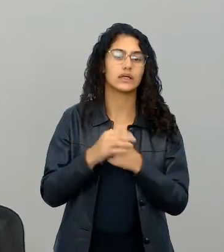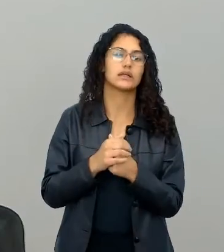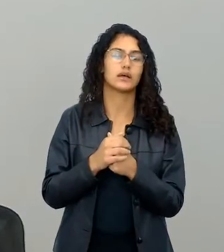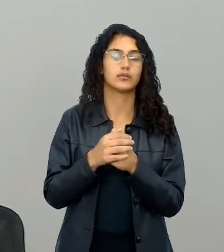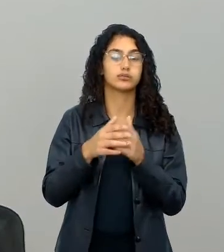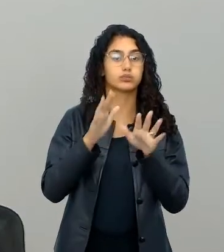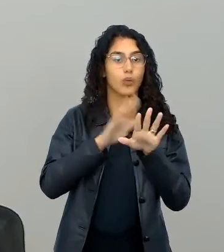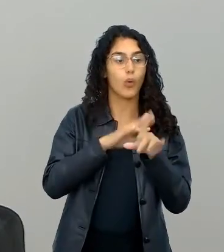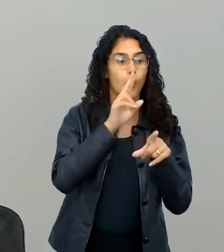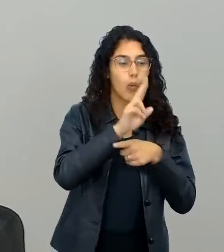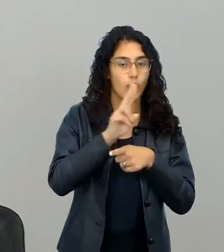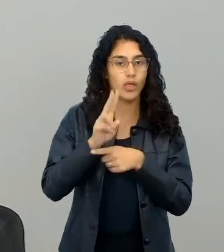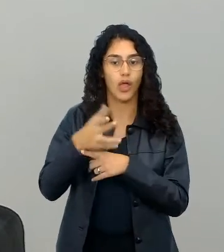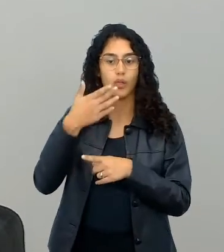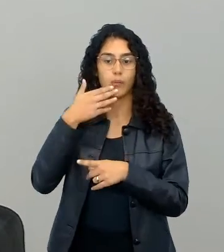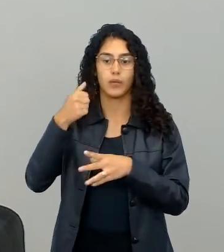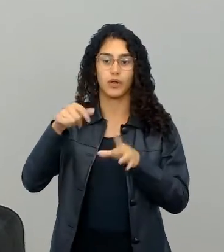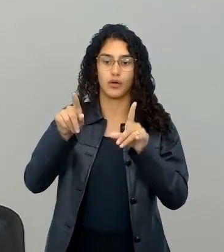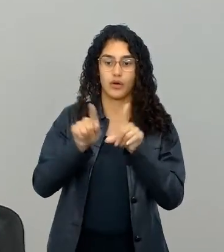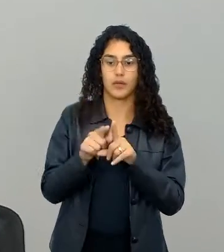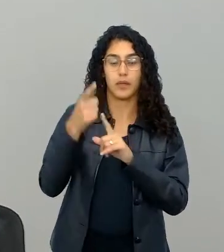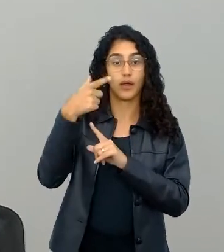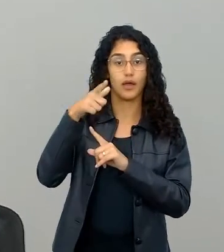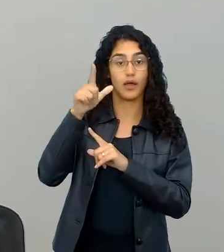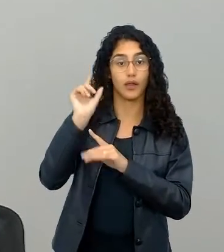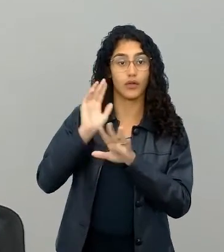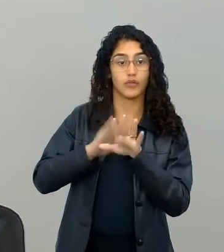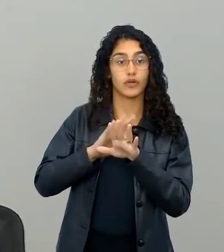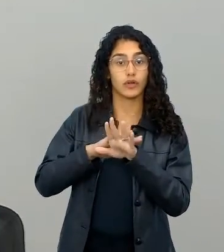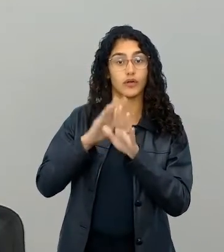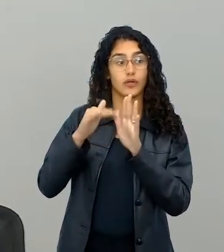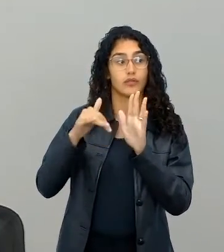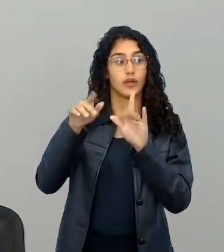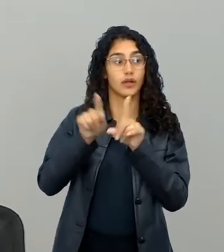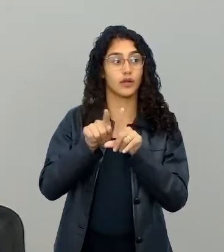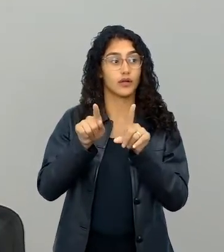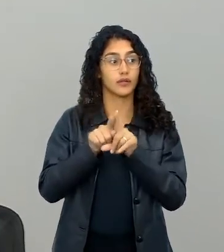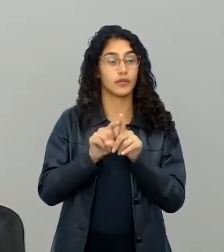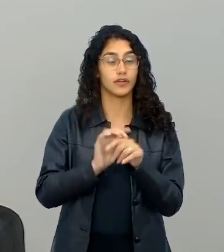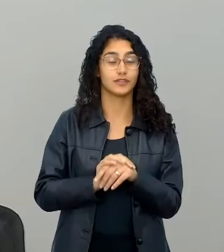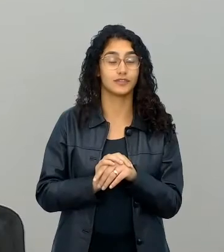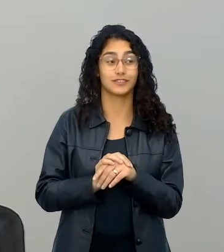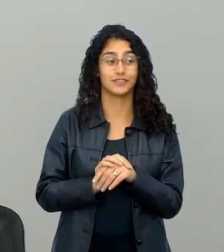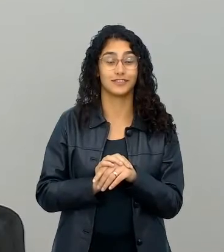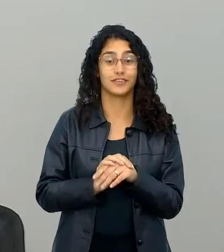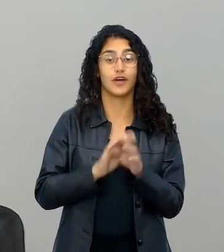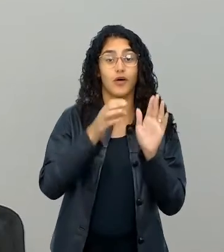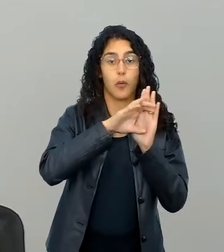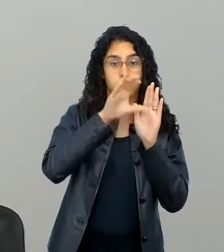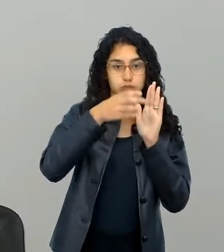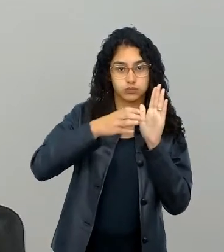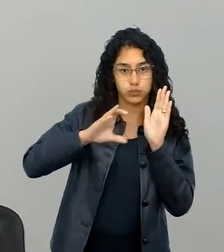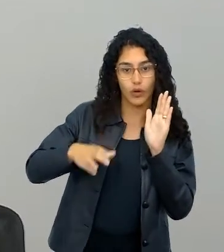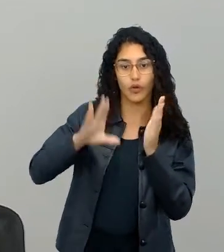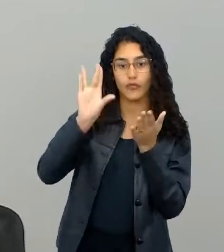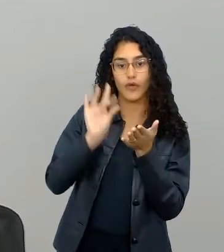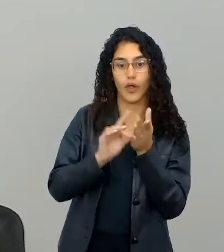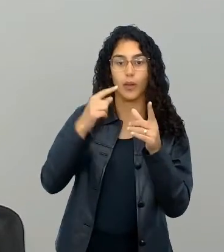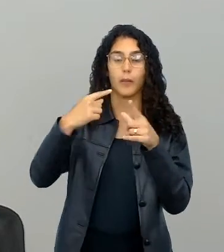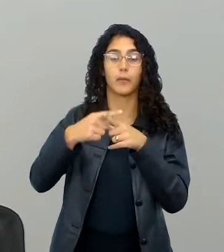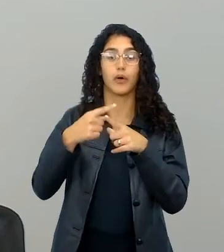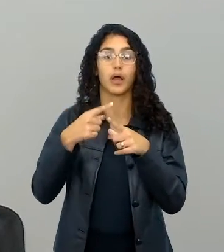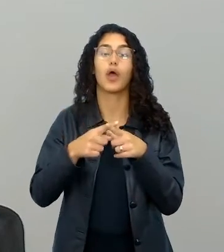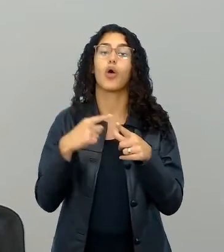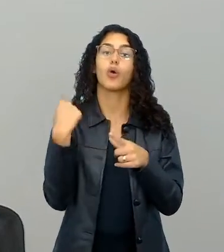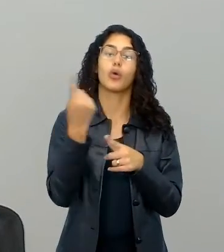um tratamento melhor antes de levar realmente ao esgoto, tá certo? Porque